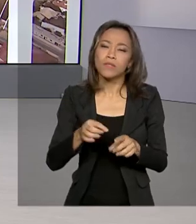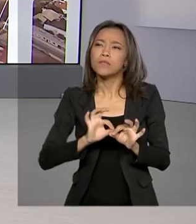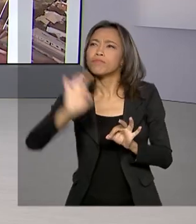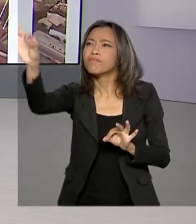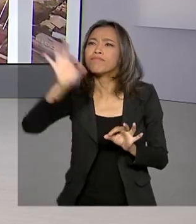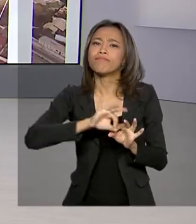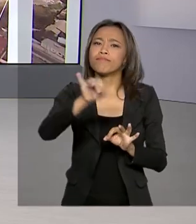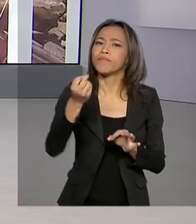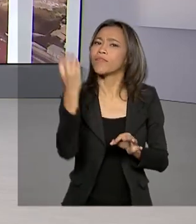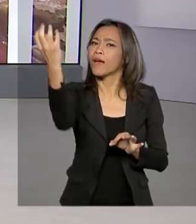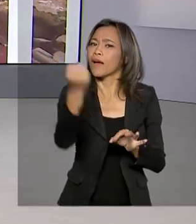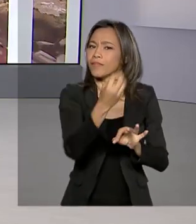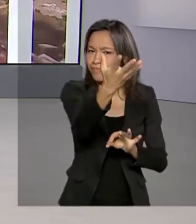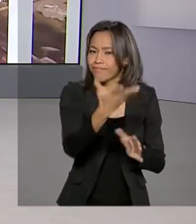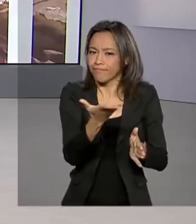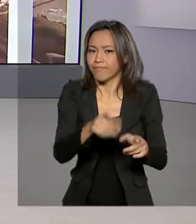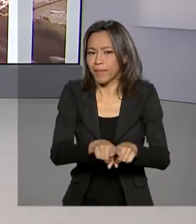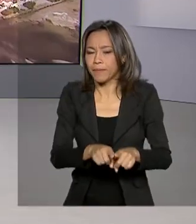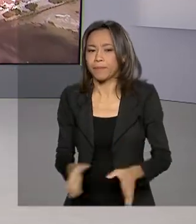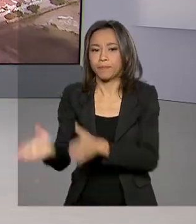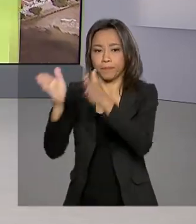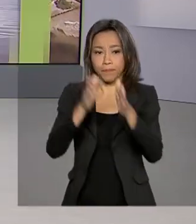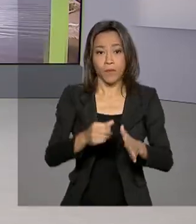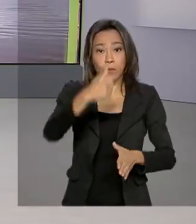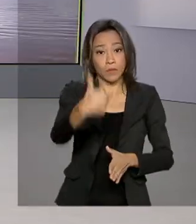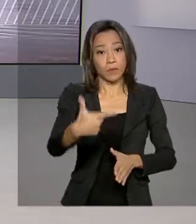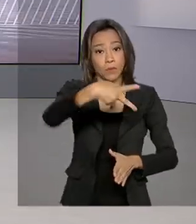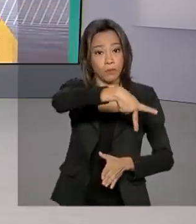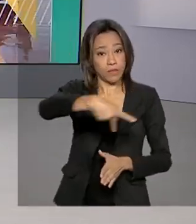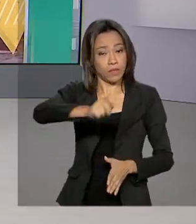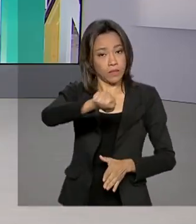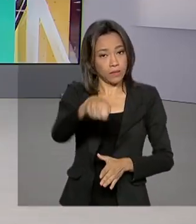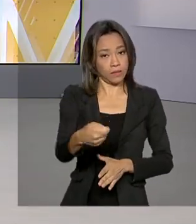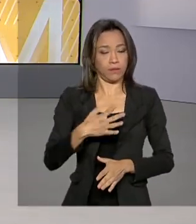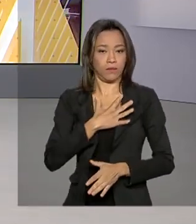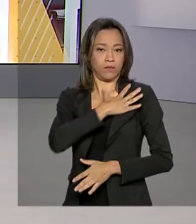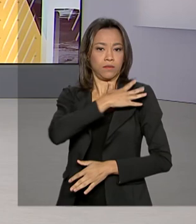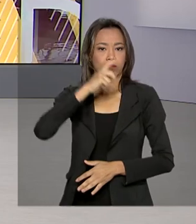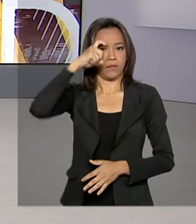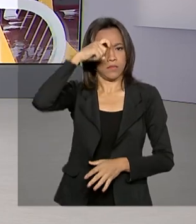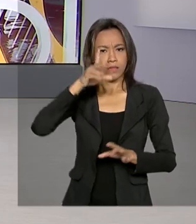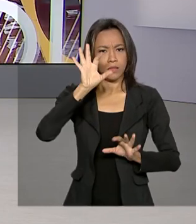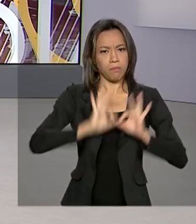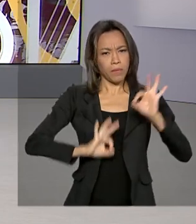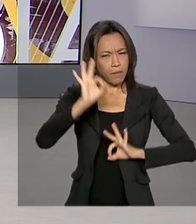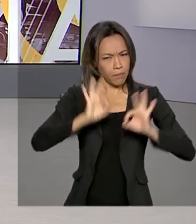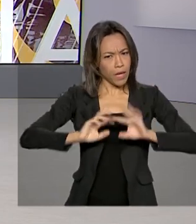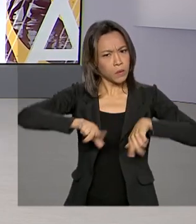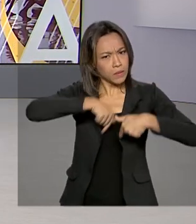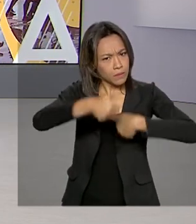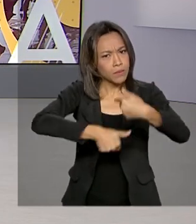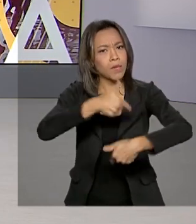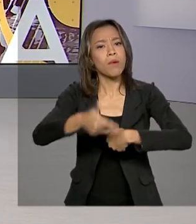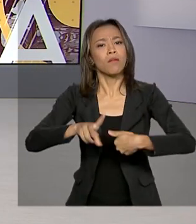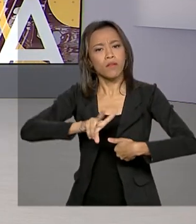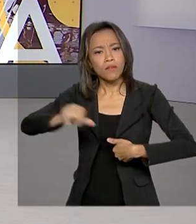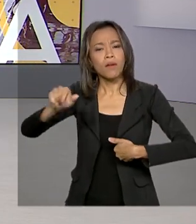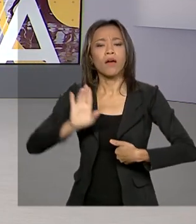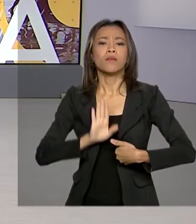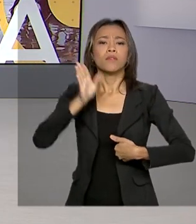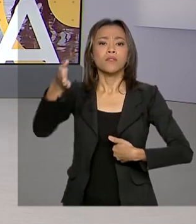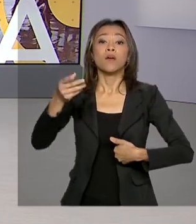O vice-presidente Hamilton Mourão se prepara para o trabalho que vai desenvolver no comando do Conselho da Amazônia.